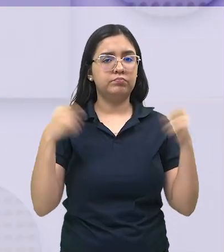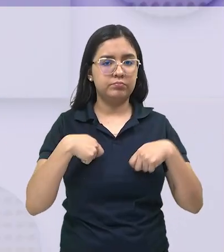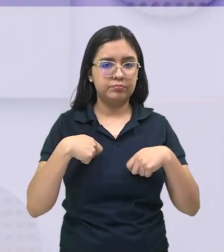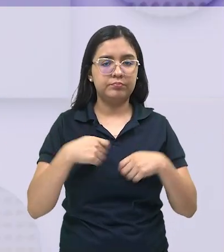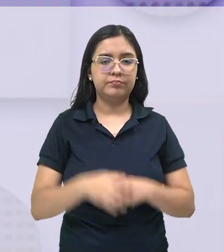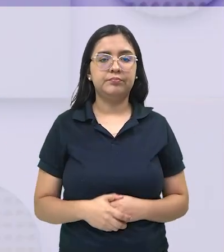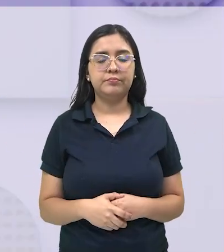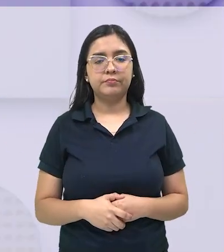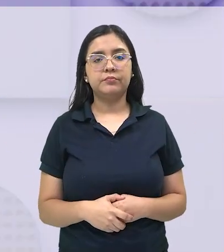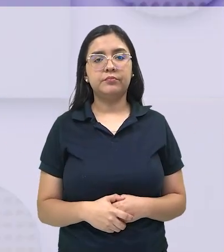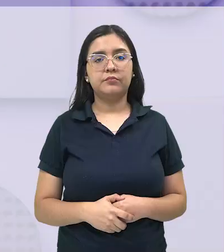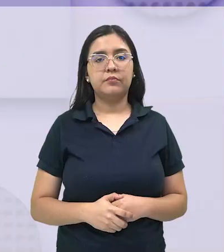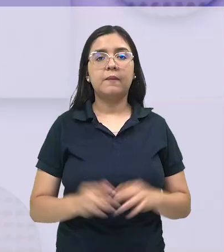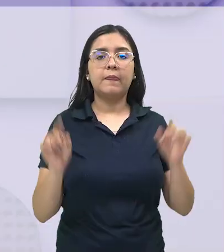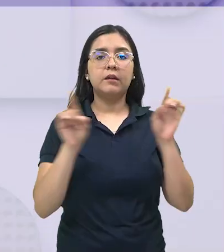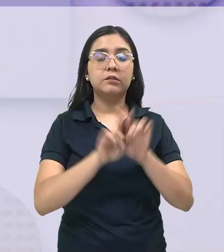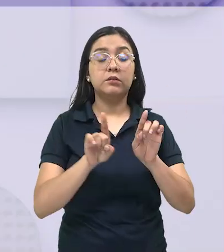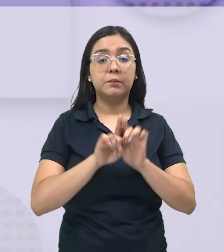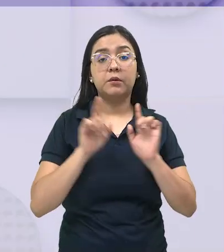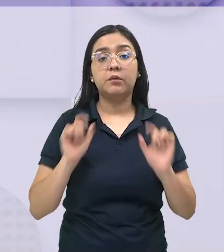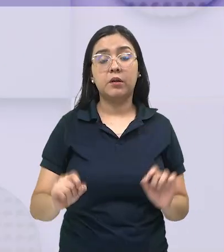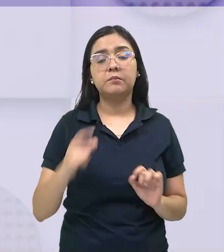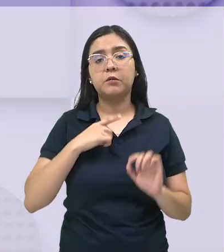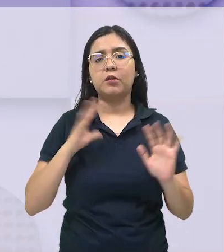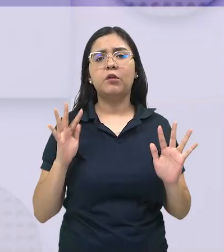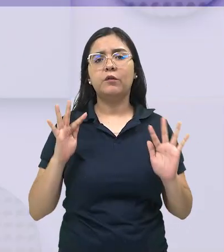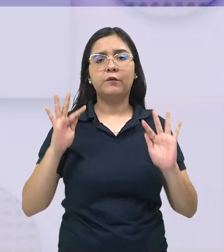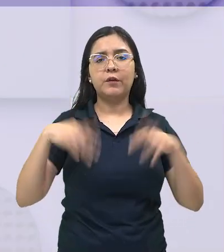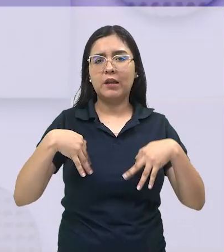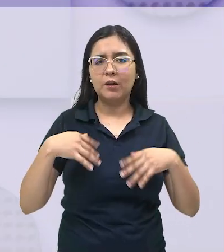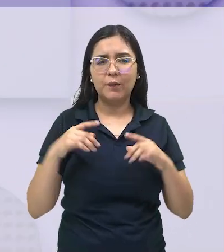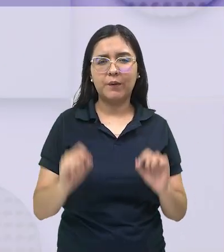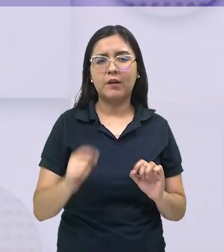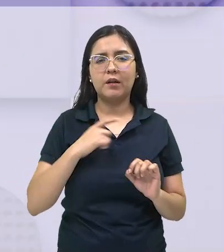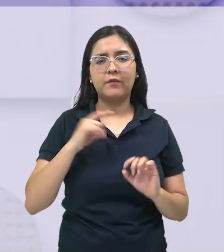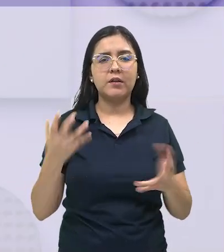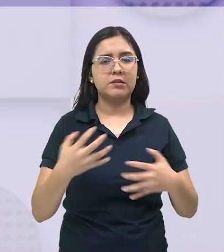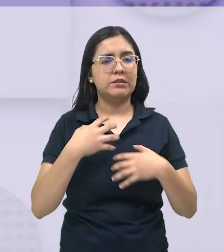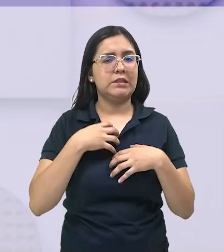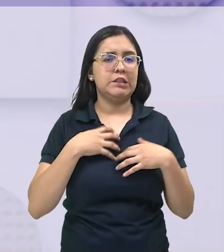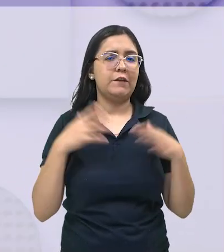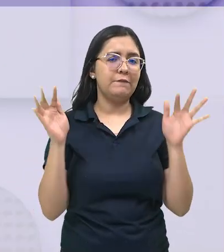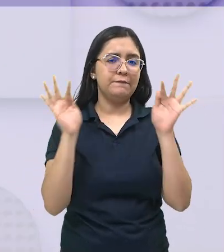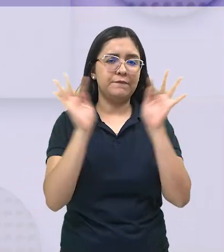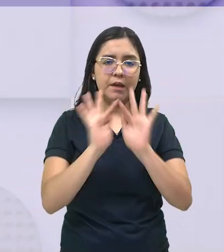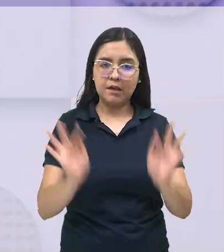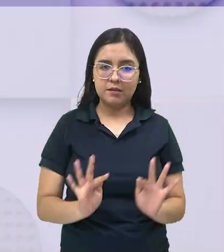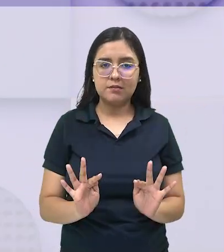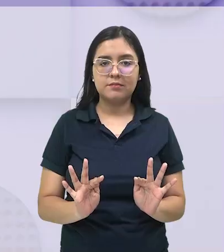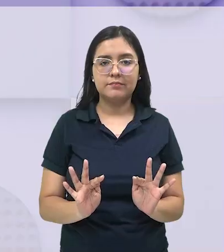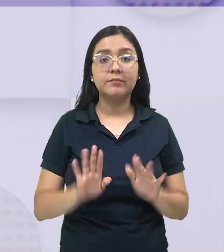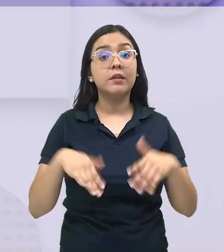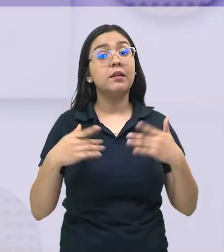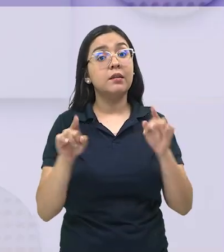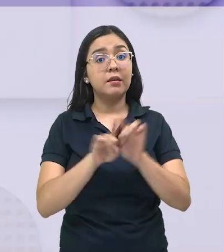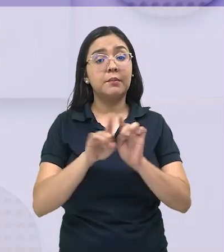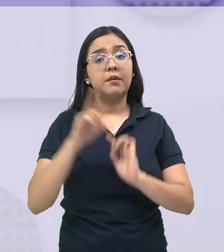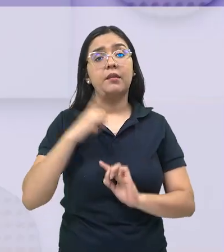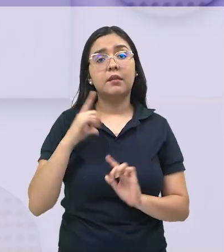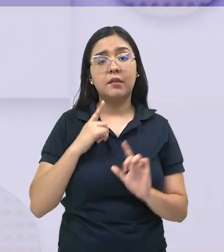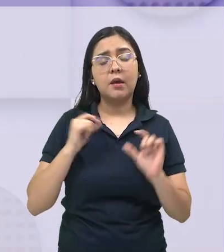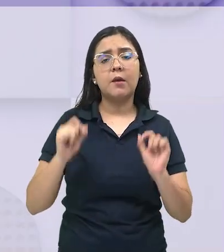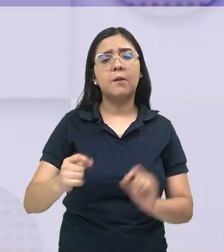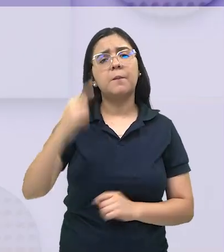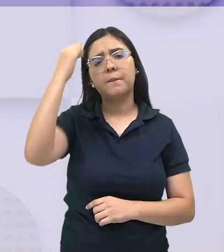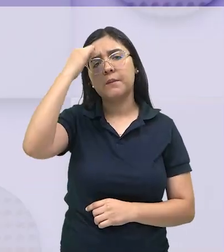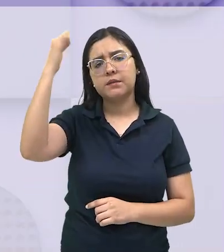potencial, para aquilo que no final das contas vai fazer ele feliz. E aqui existe também um pensamento